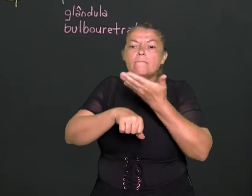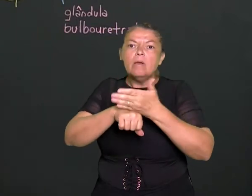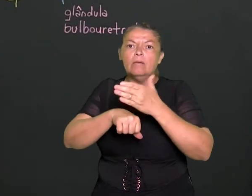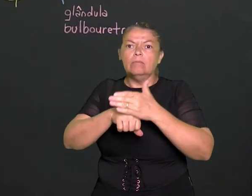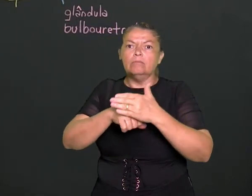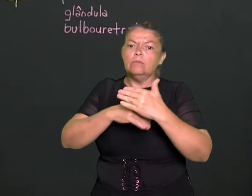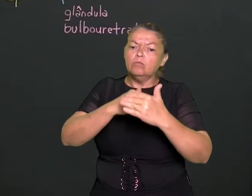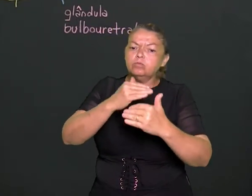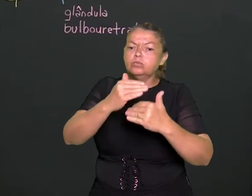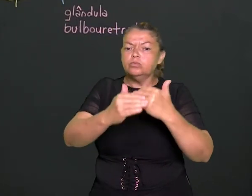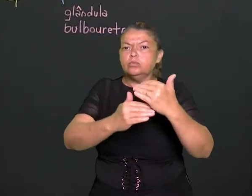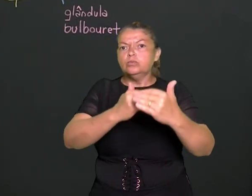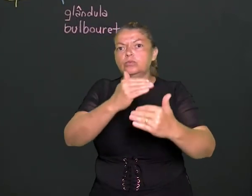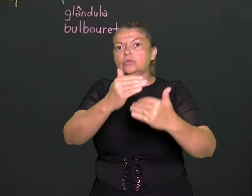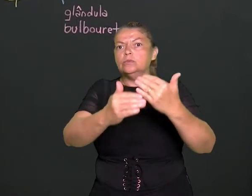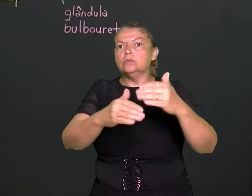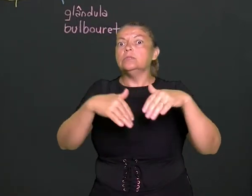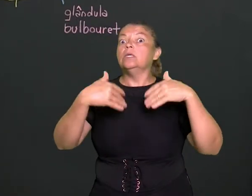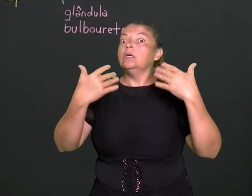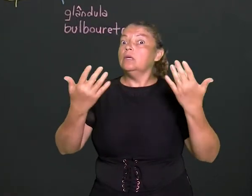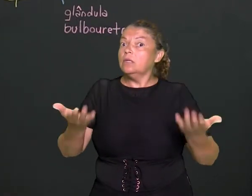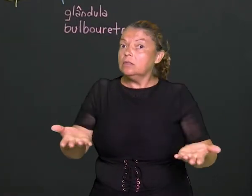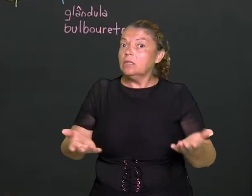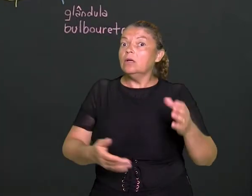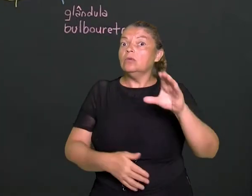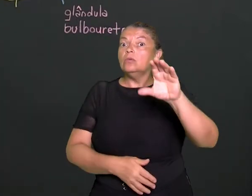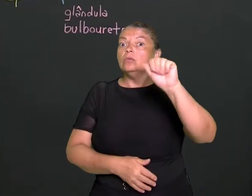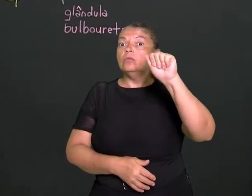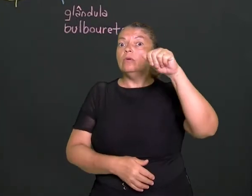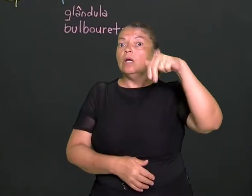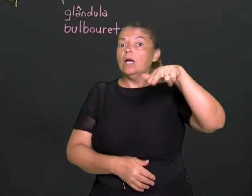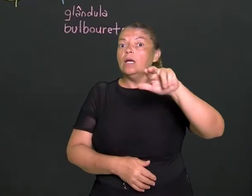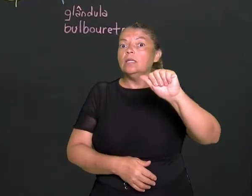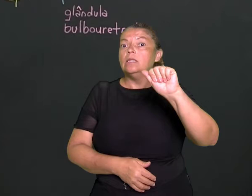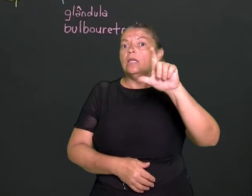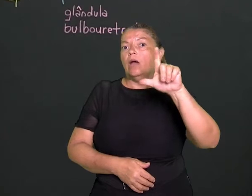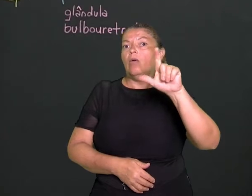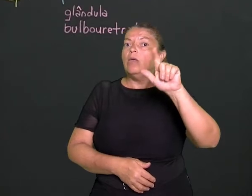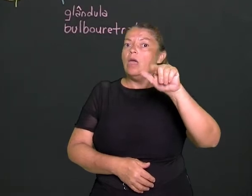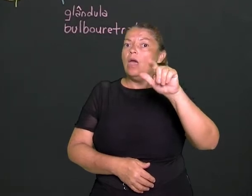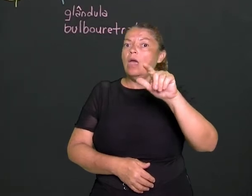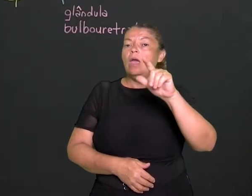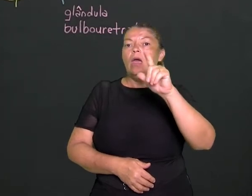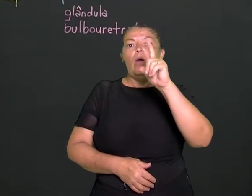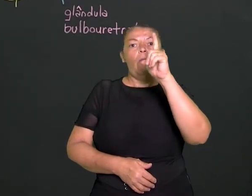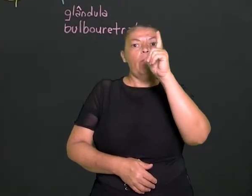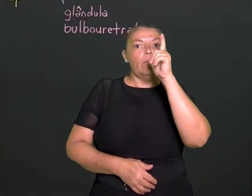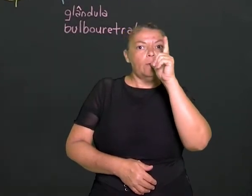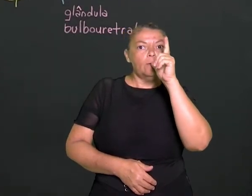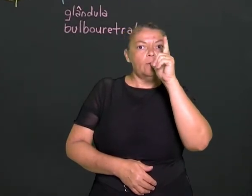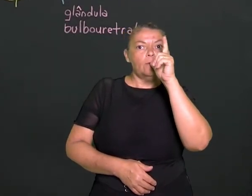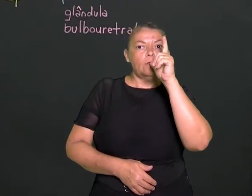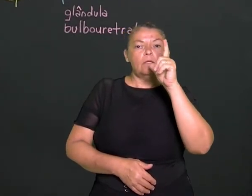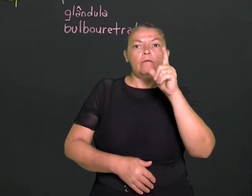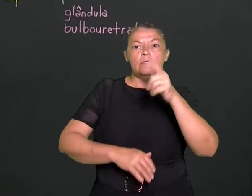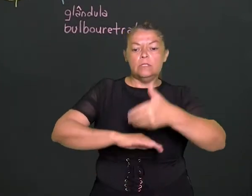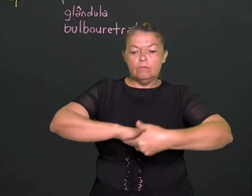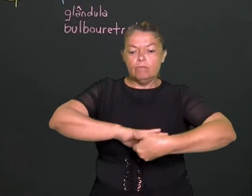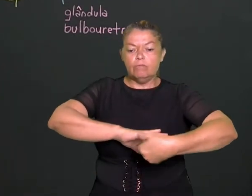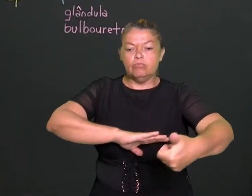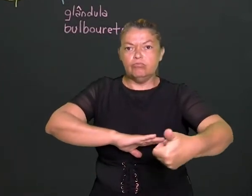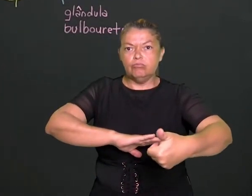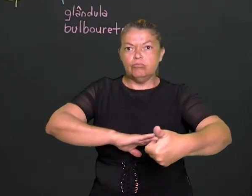o seu caminho. Até então, no canal que vai exteriorizar isso, no pênis, eles serão